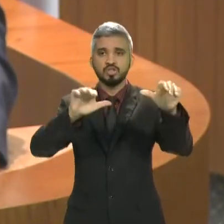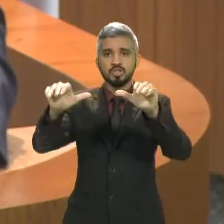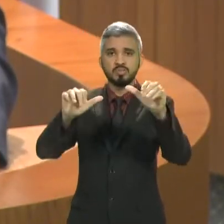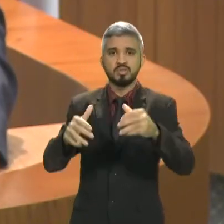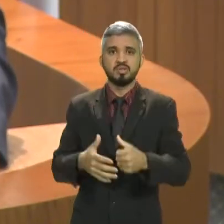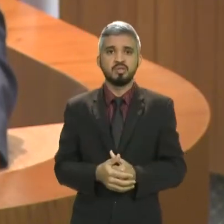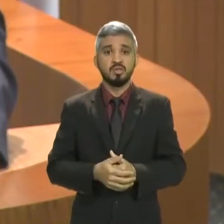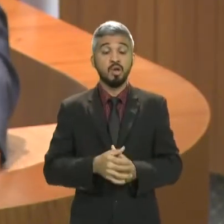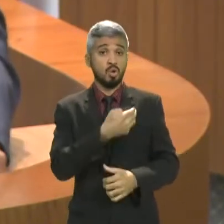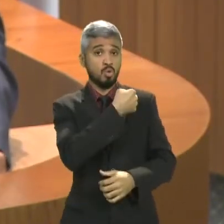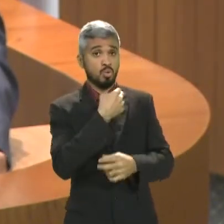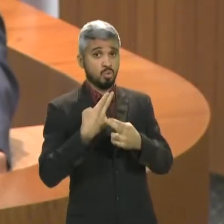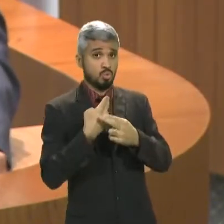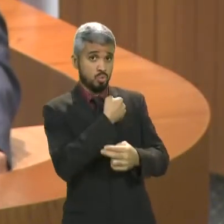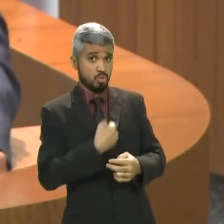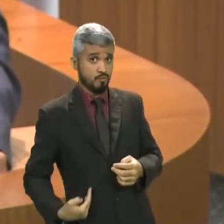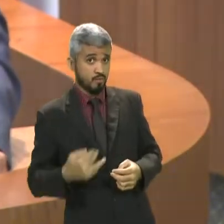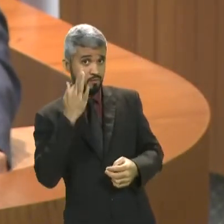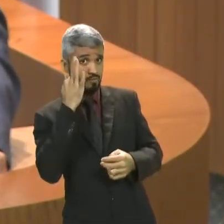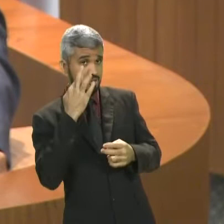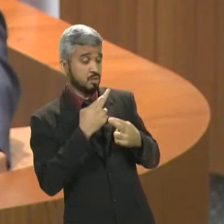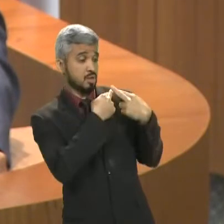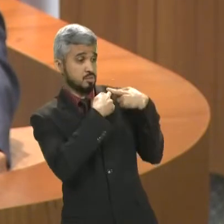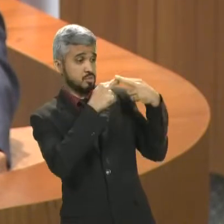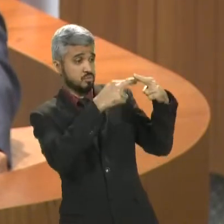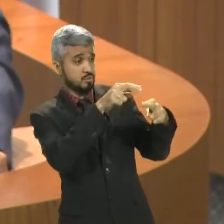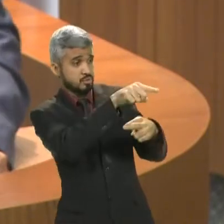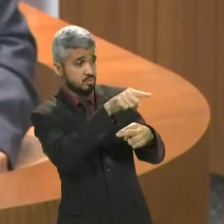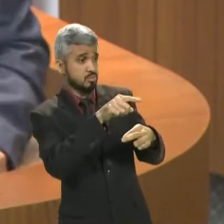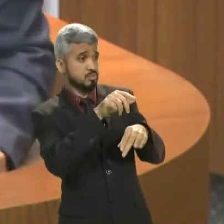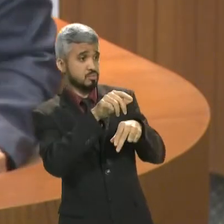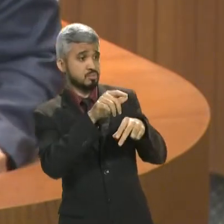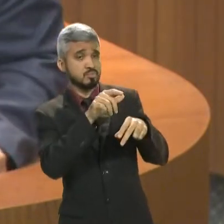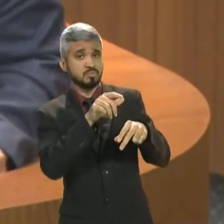passava a responsabilidade para Vossa Excelência para tratar sobre as emendas.